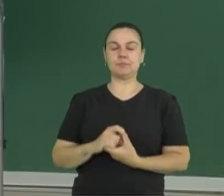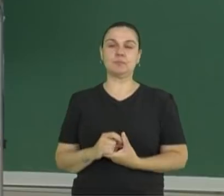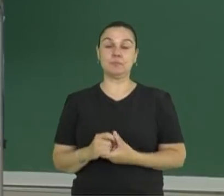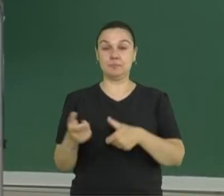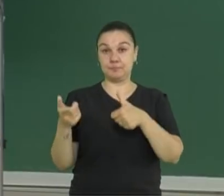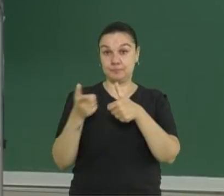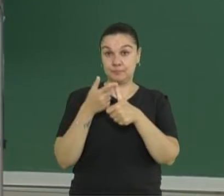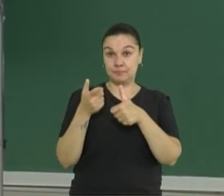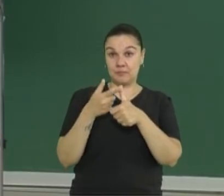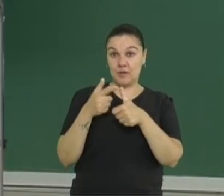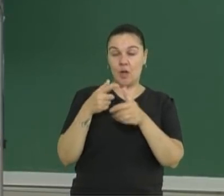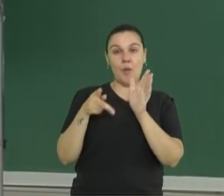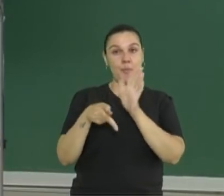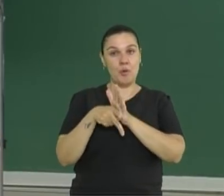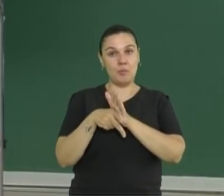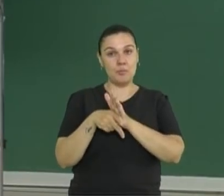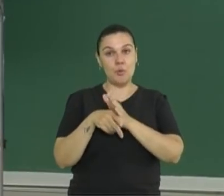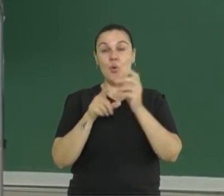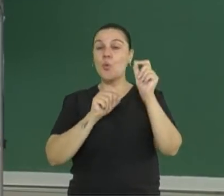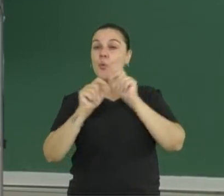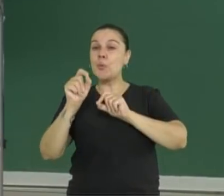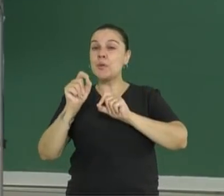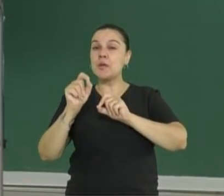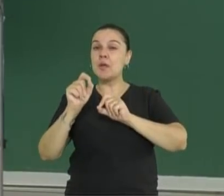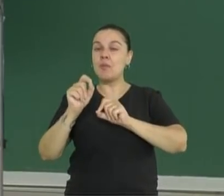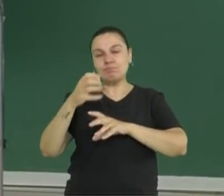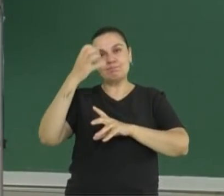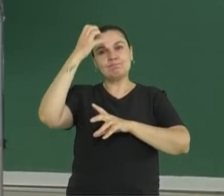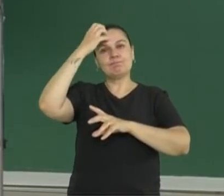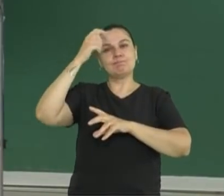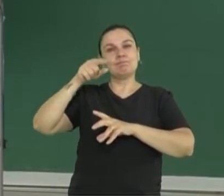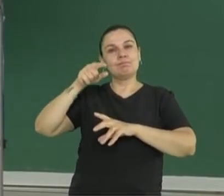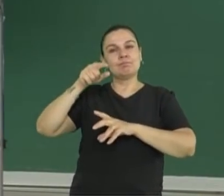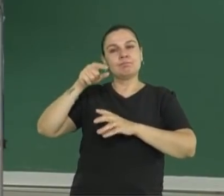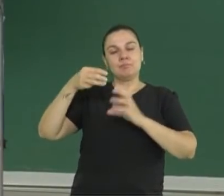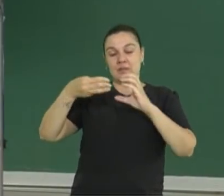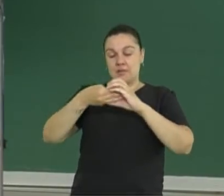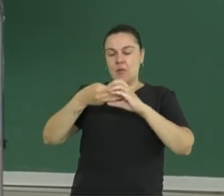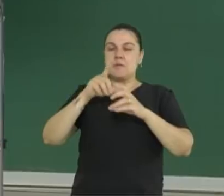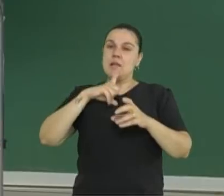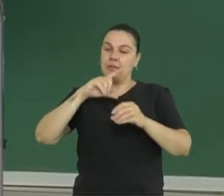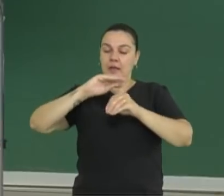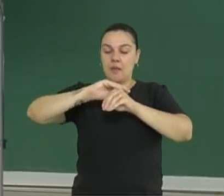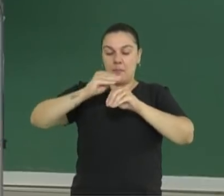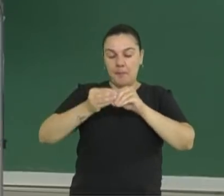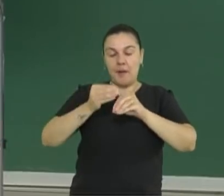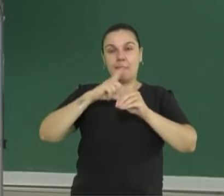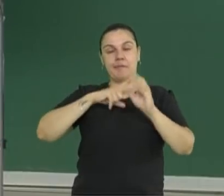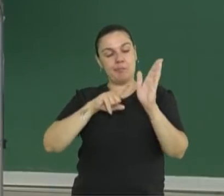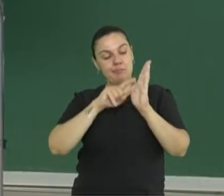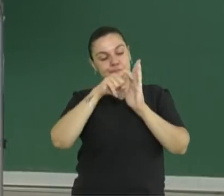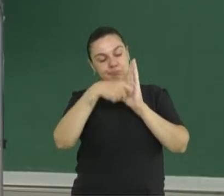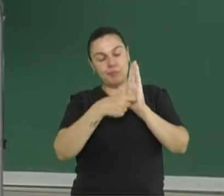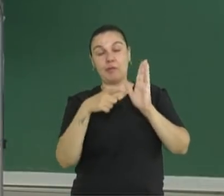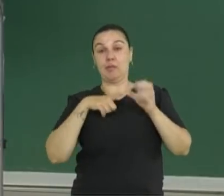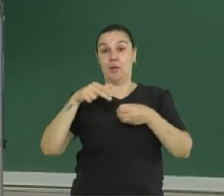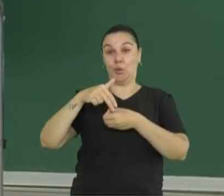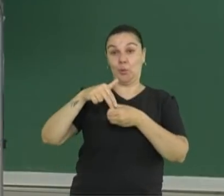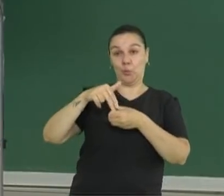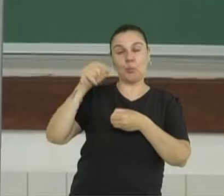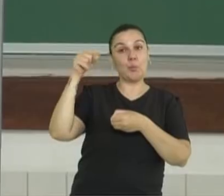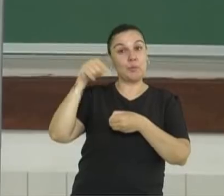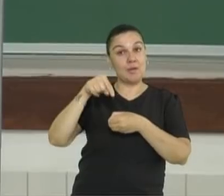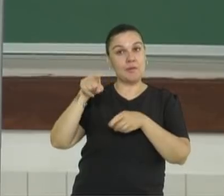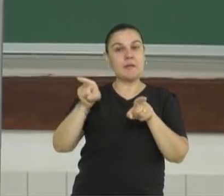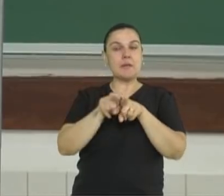A primeira são os comandos da célula. Então, se a célula tem membrana, tem citoplasma, tem núcleo e